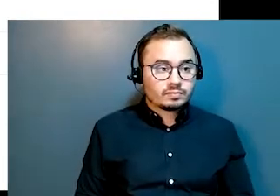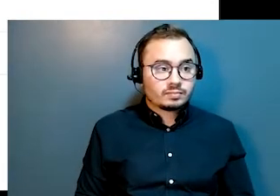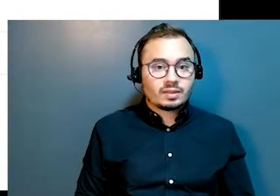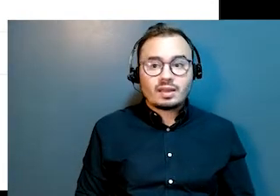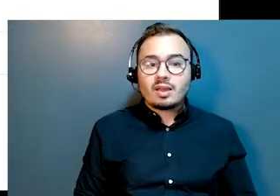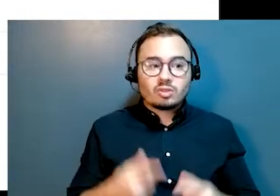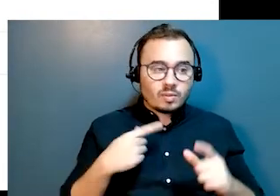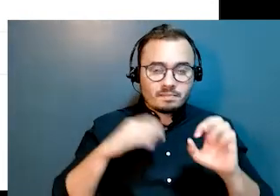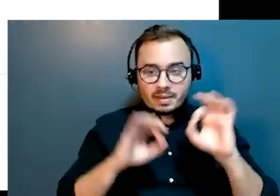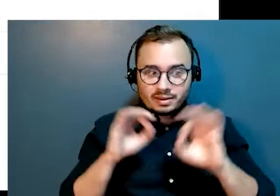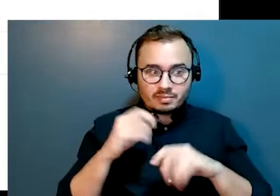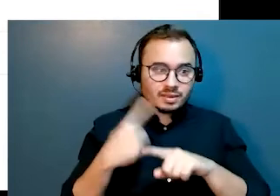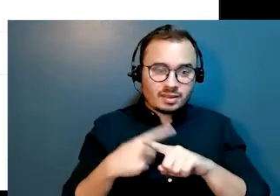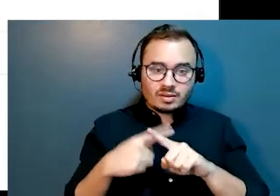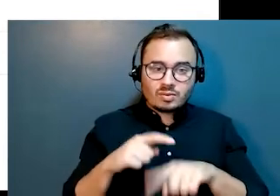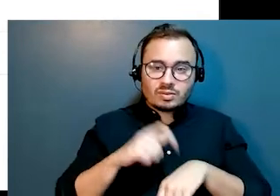tem, segue a melodia.